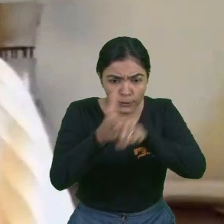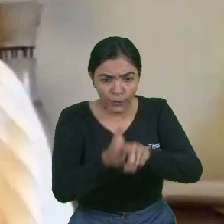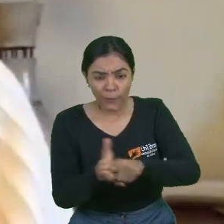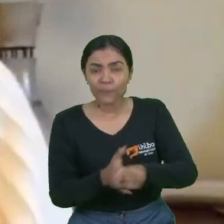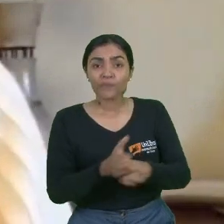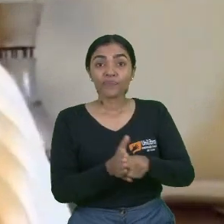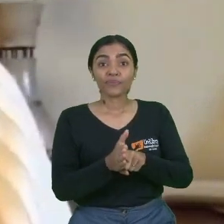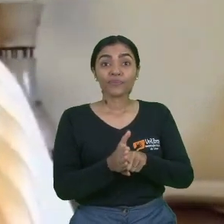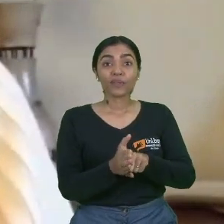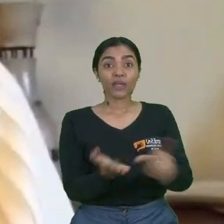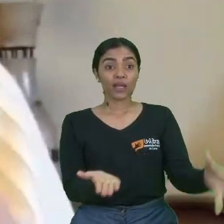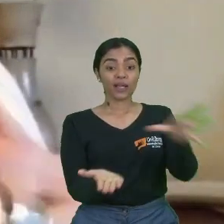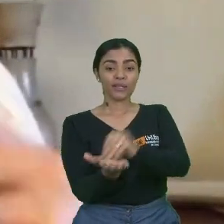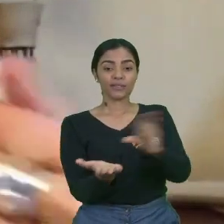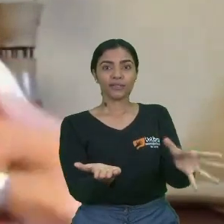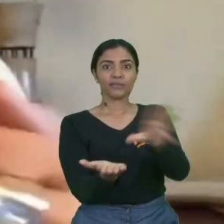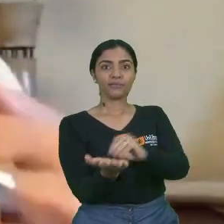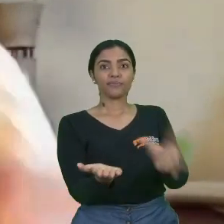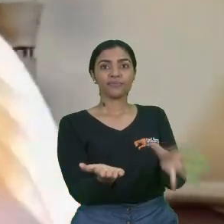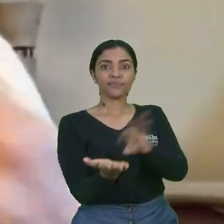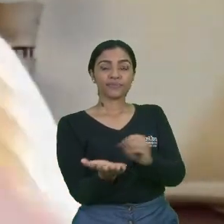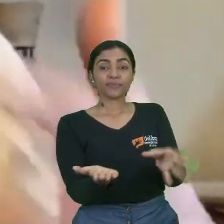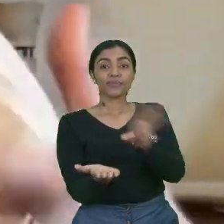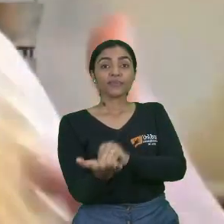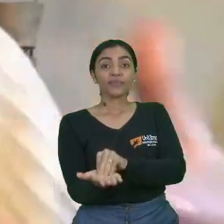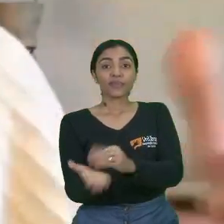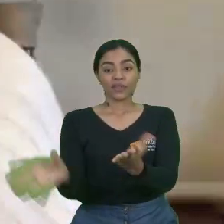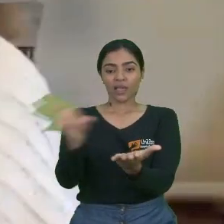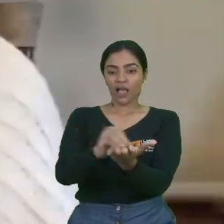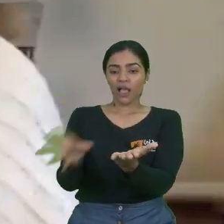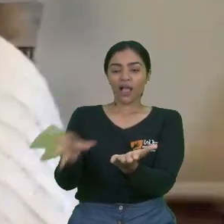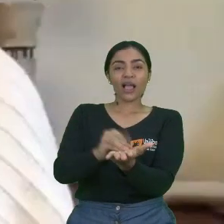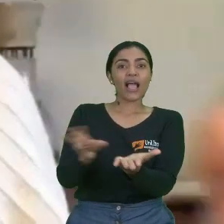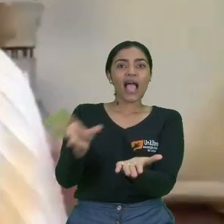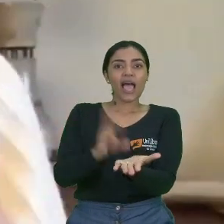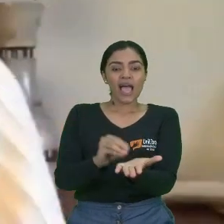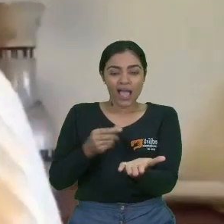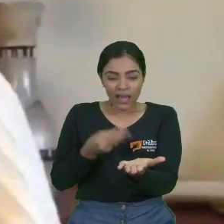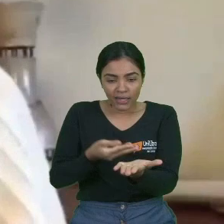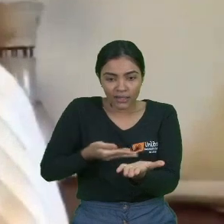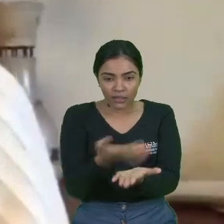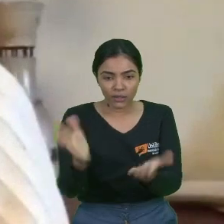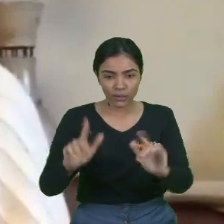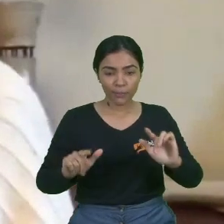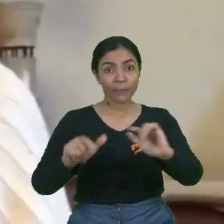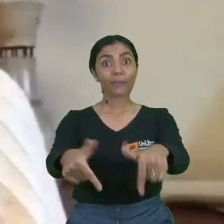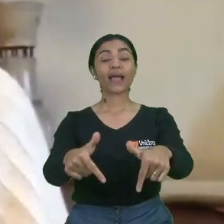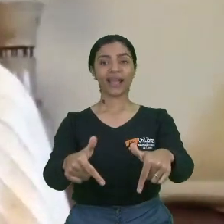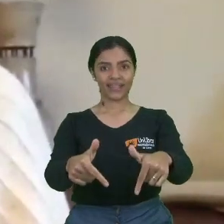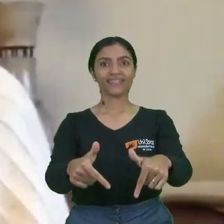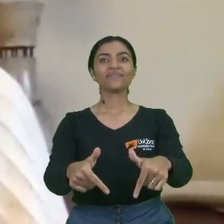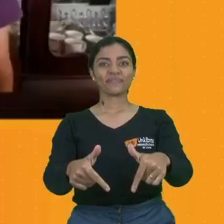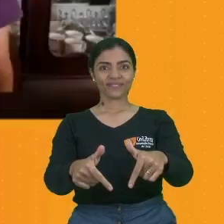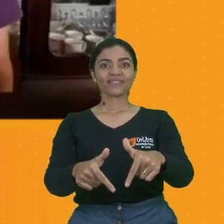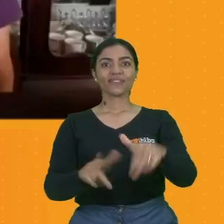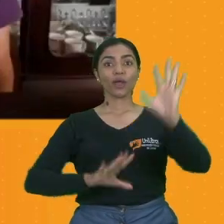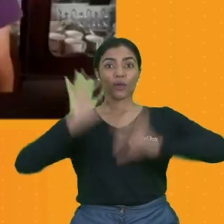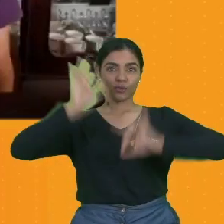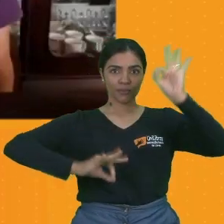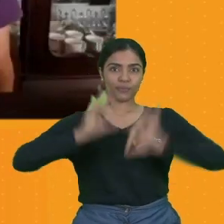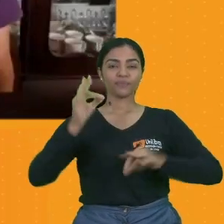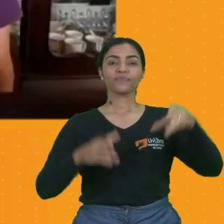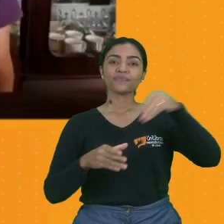colocando ali é em Ação nesse nesse programa